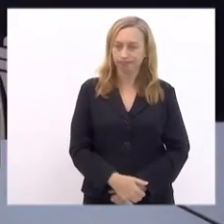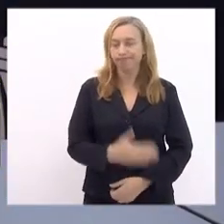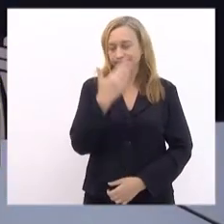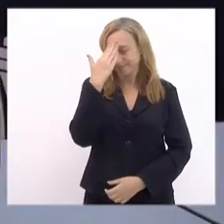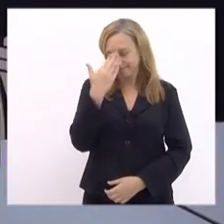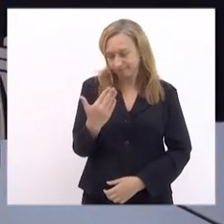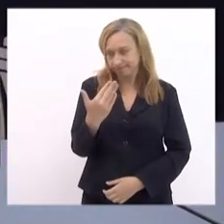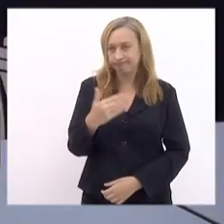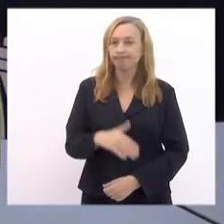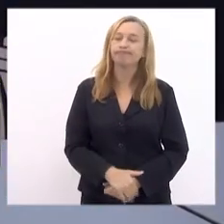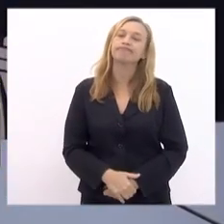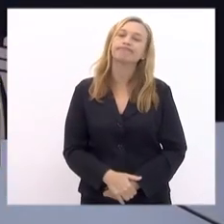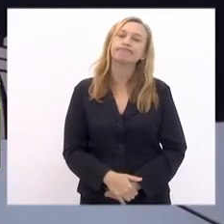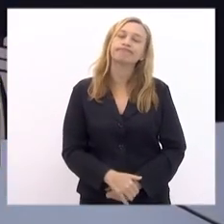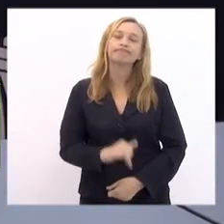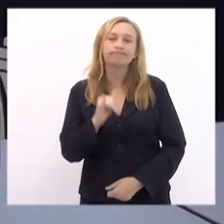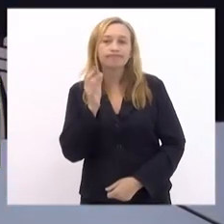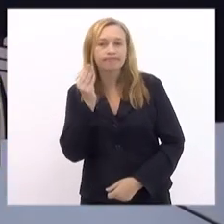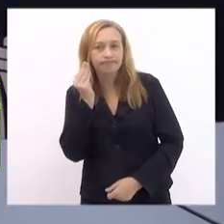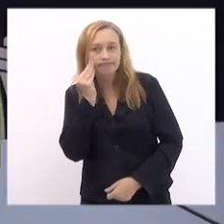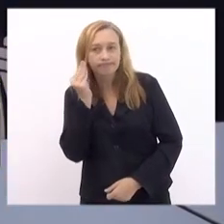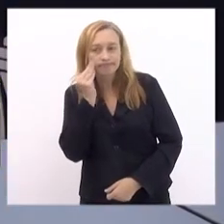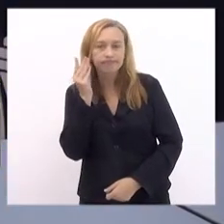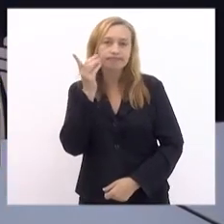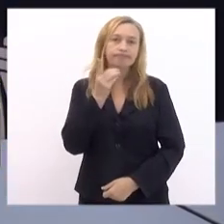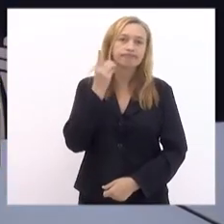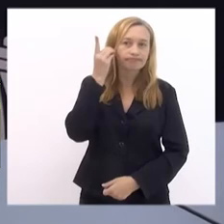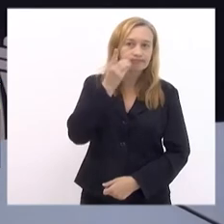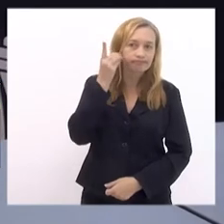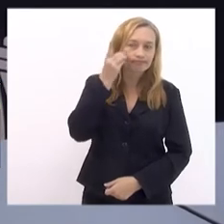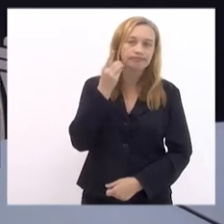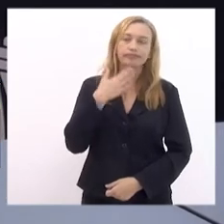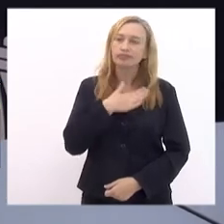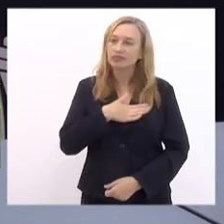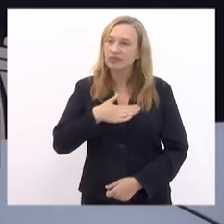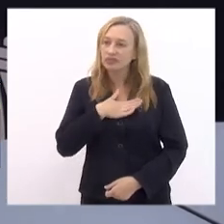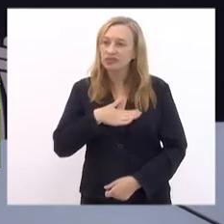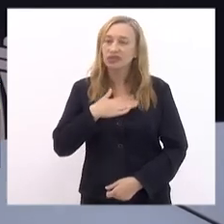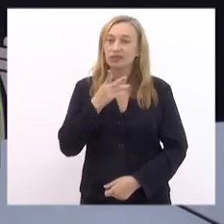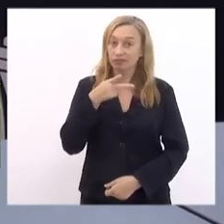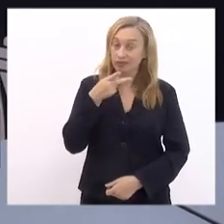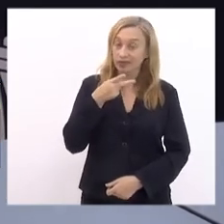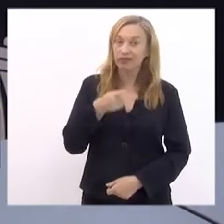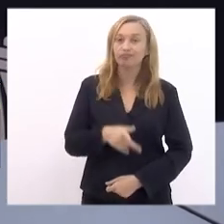Obrigado pela oportunidade, deputado. Gostaria de dizer que